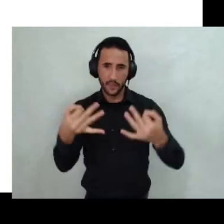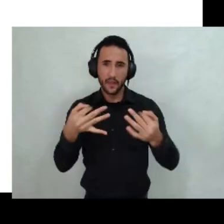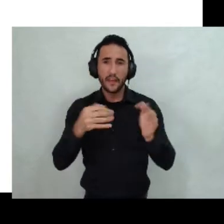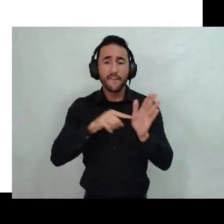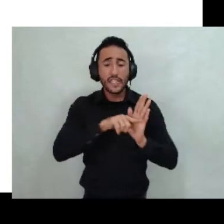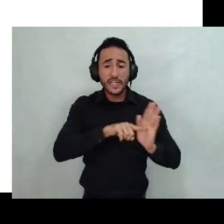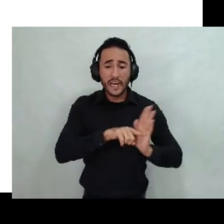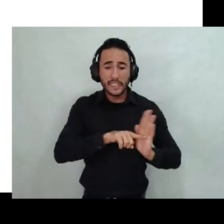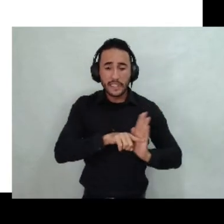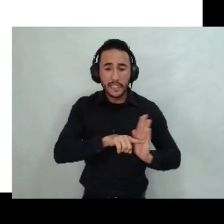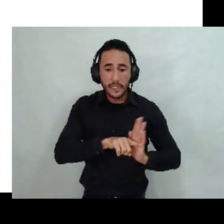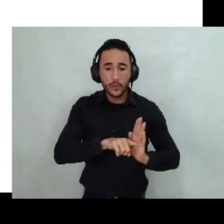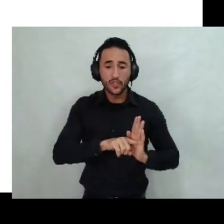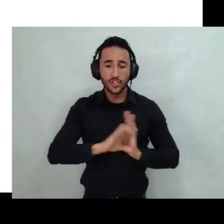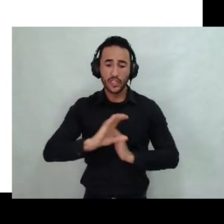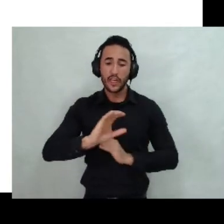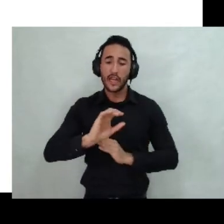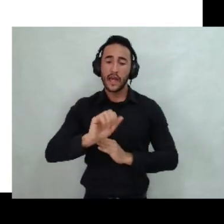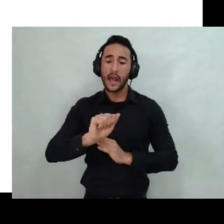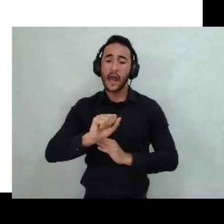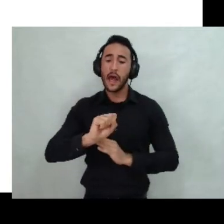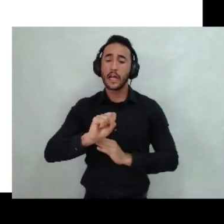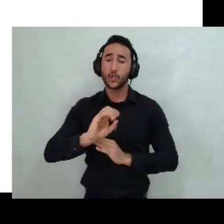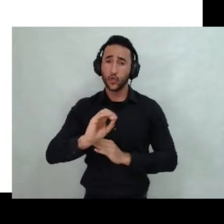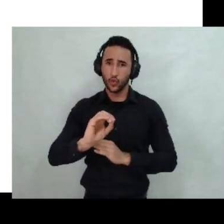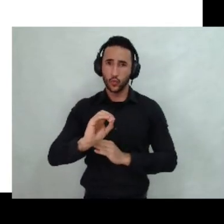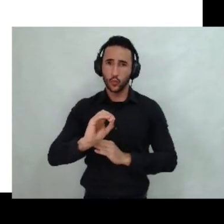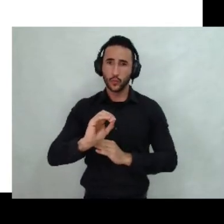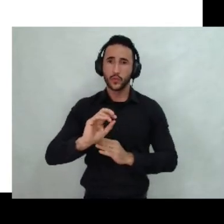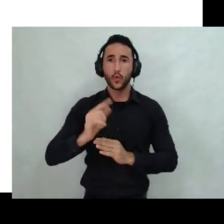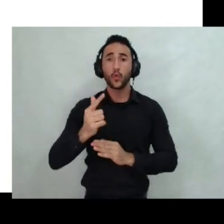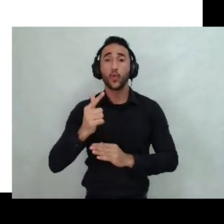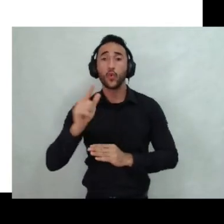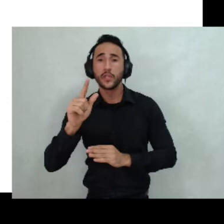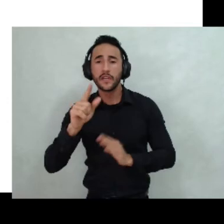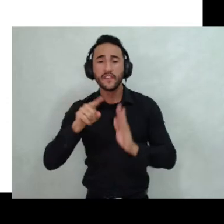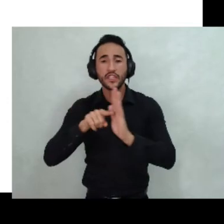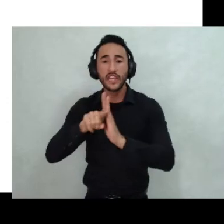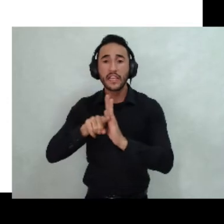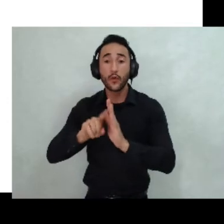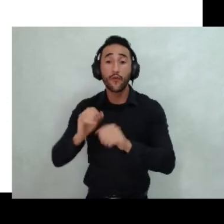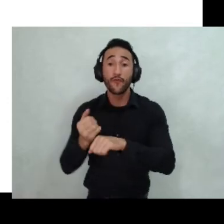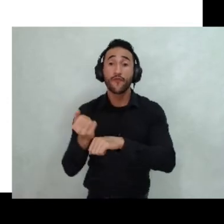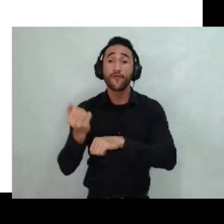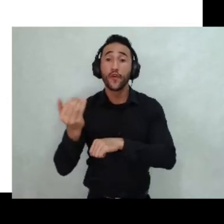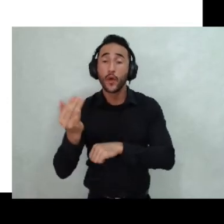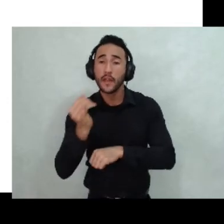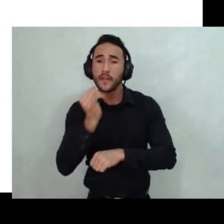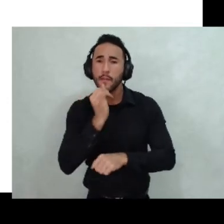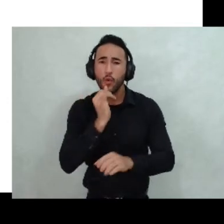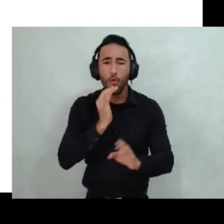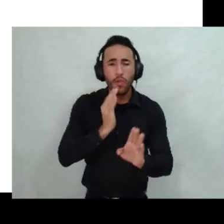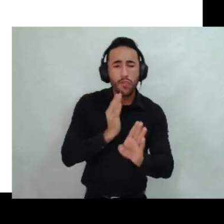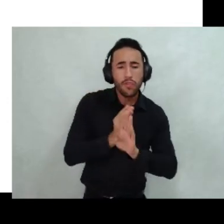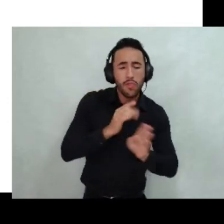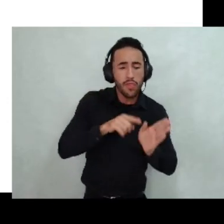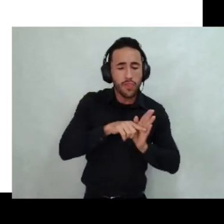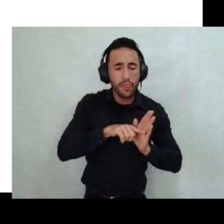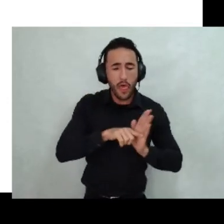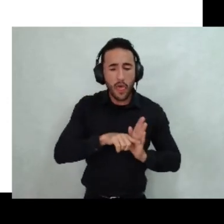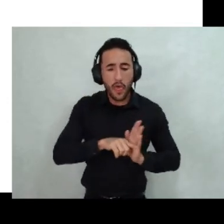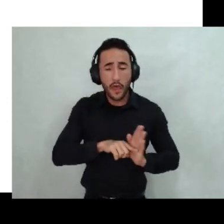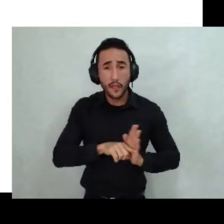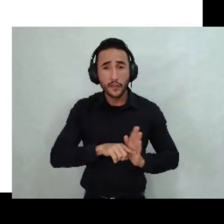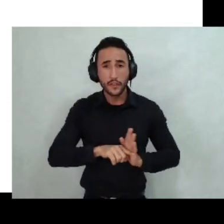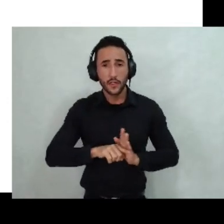aquilo que nós chamamos de investigação de campo, cujo teste indicado muito bem lá na Nancy é